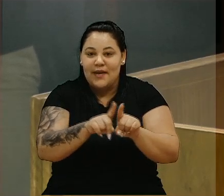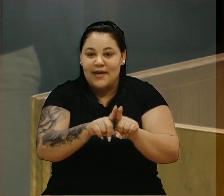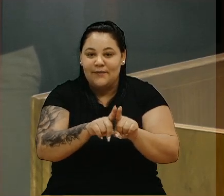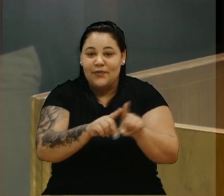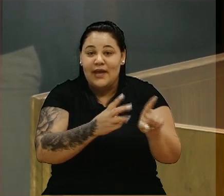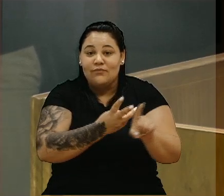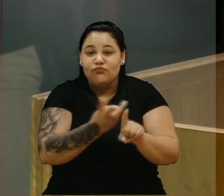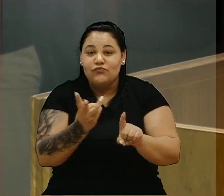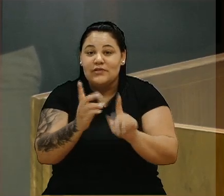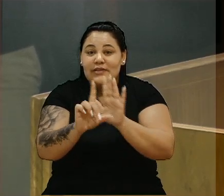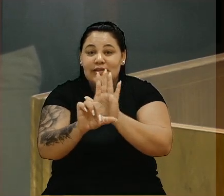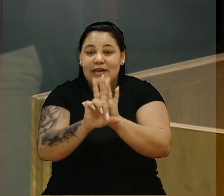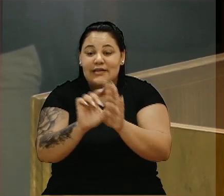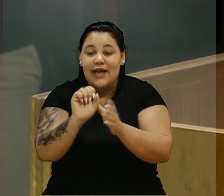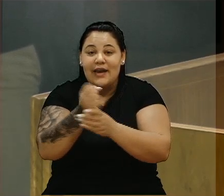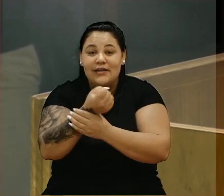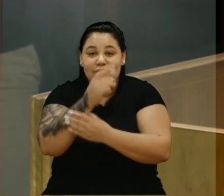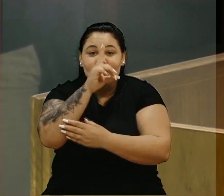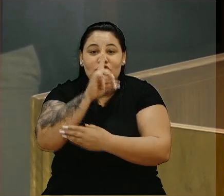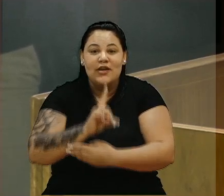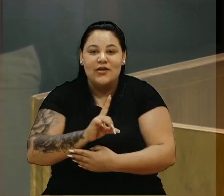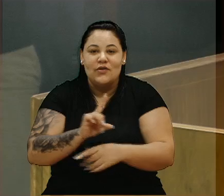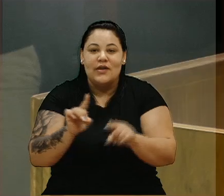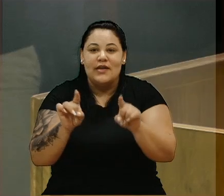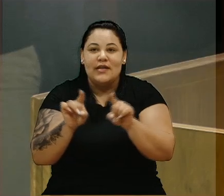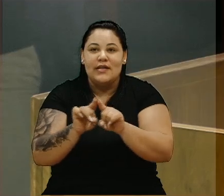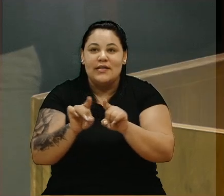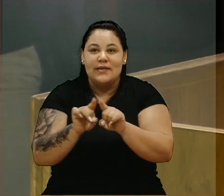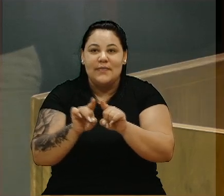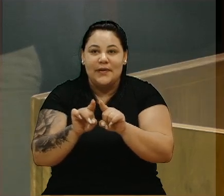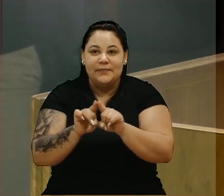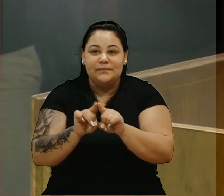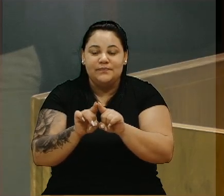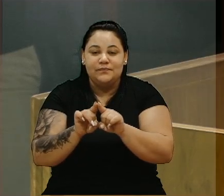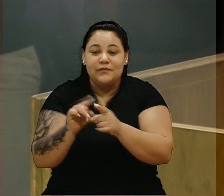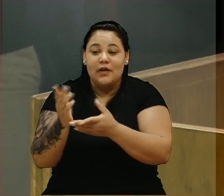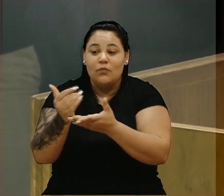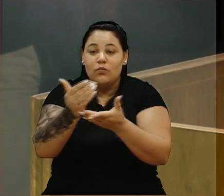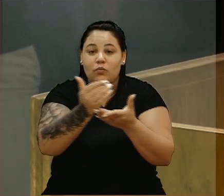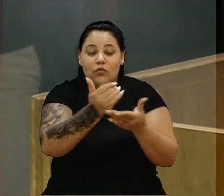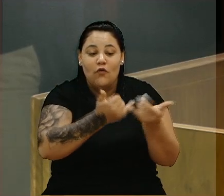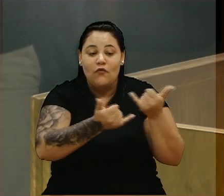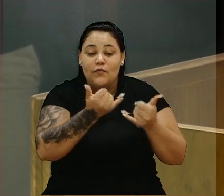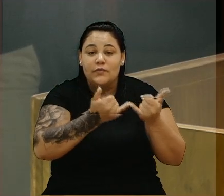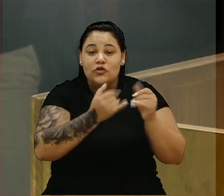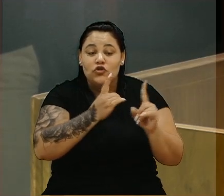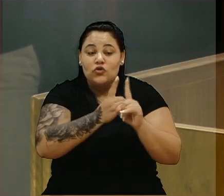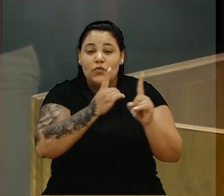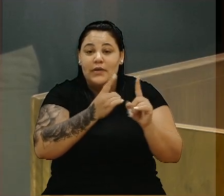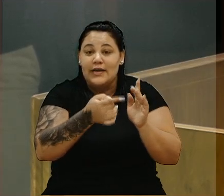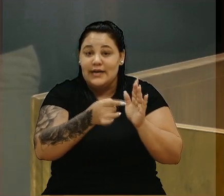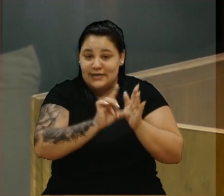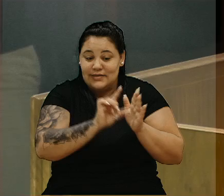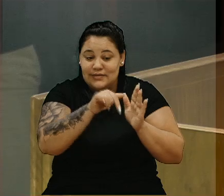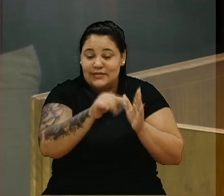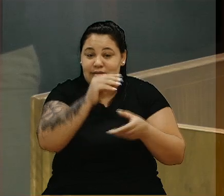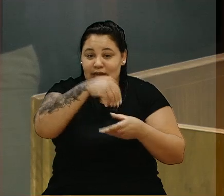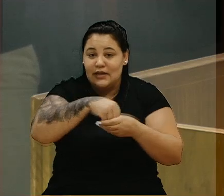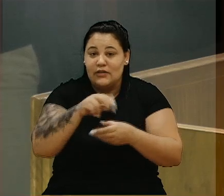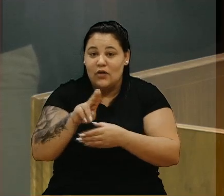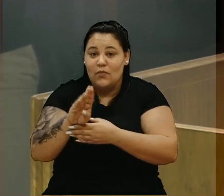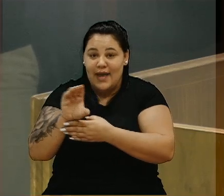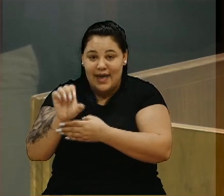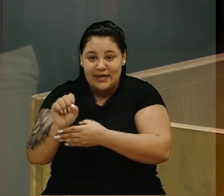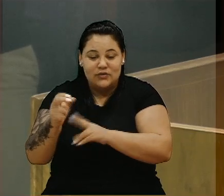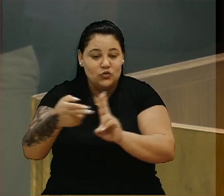só direitos, mas também acolhimento de orientação precoce de atendimento de saúde e qualidade